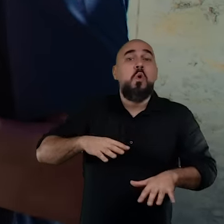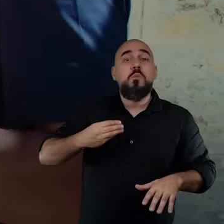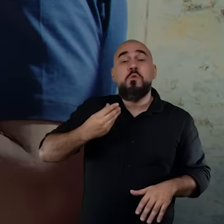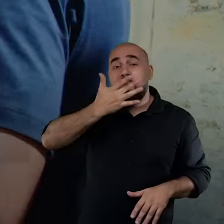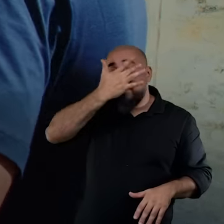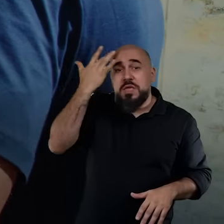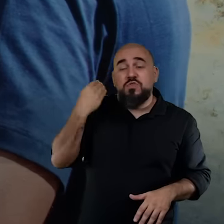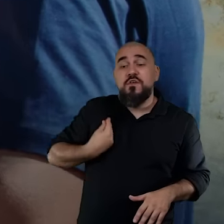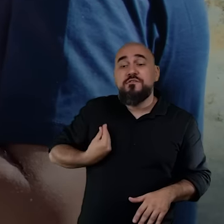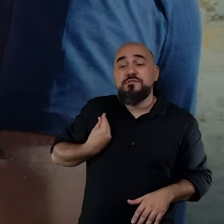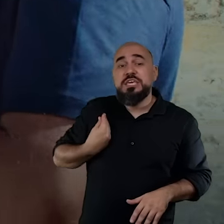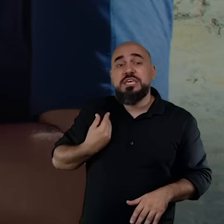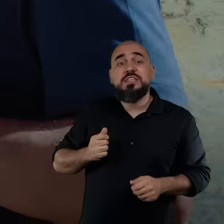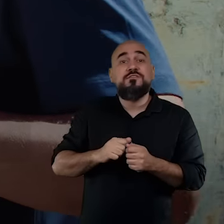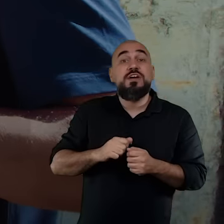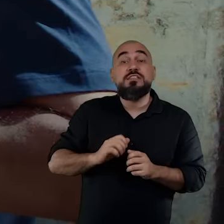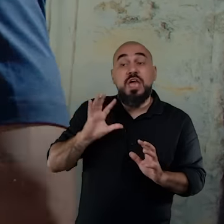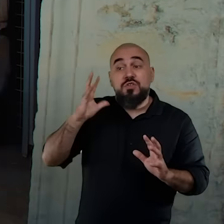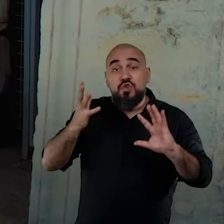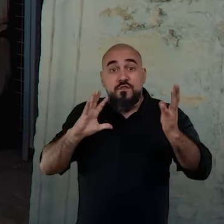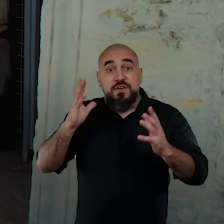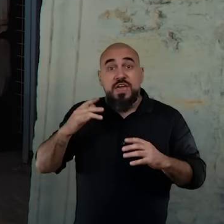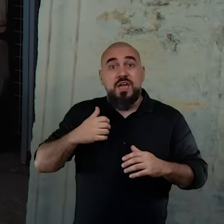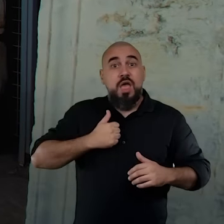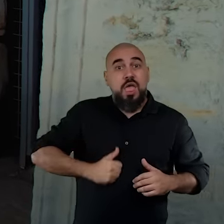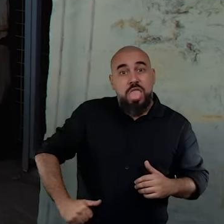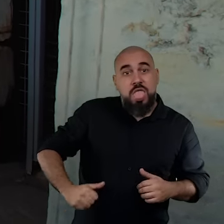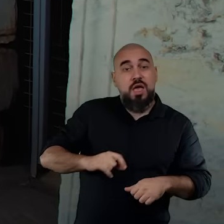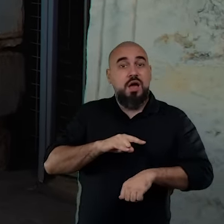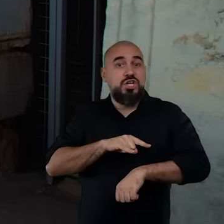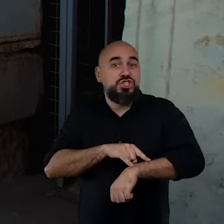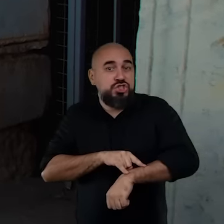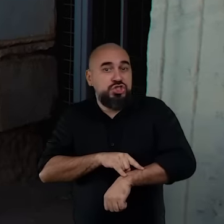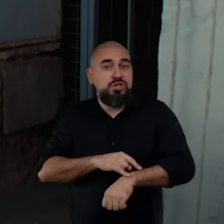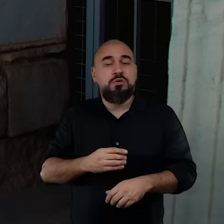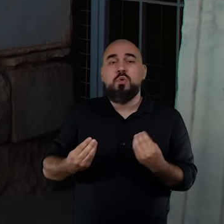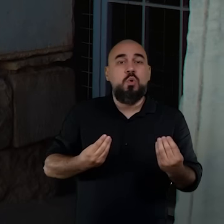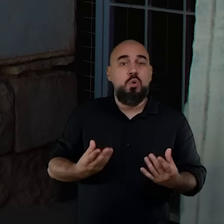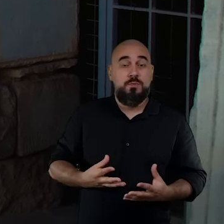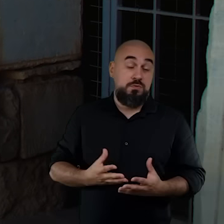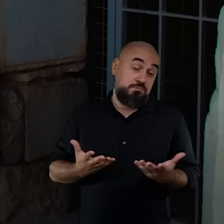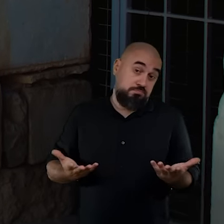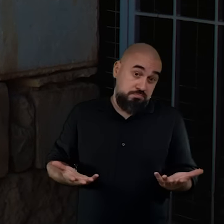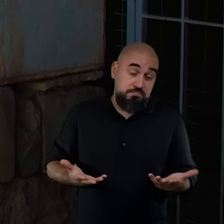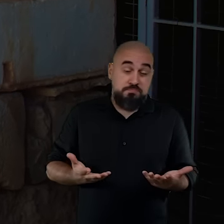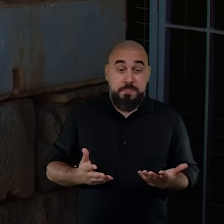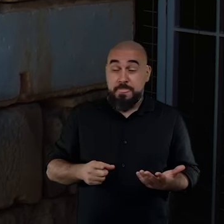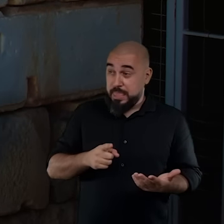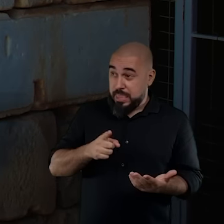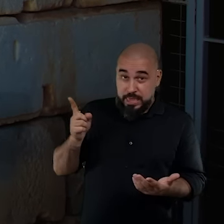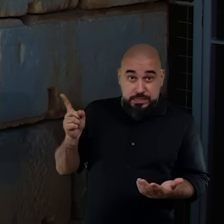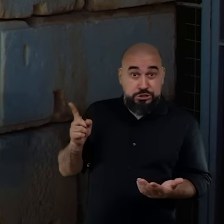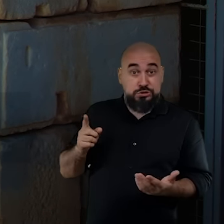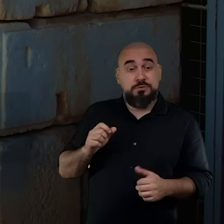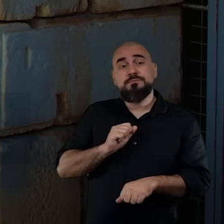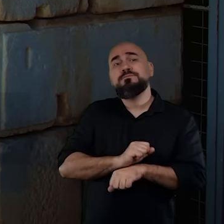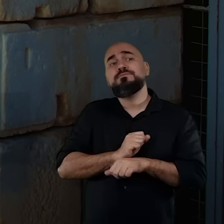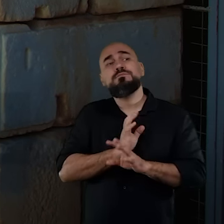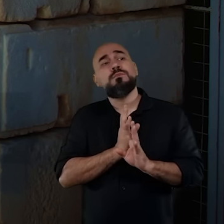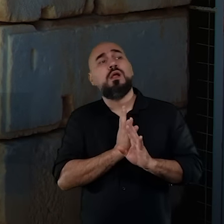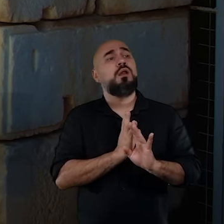antigos acabavam resolvendo as suas necessidades fisiológicas, digamos assim. Porém, muitos vão esperando